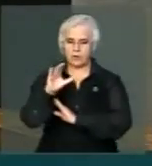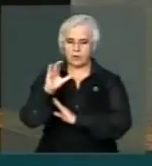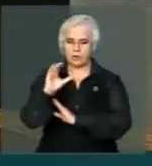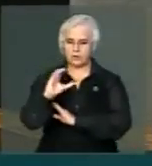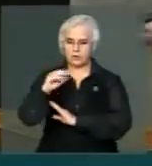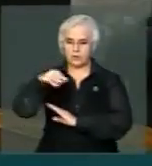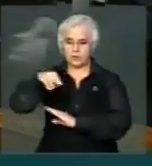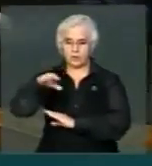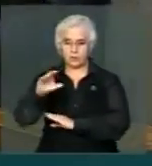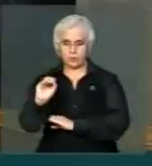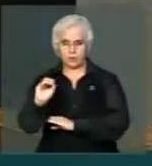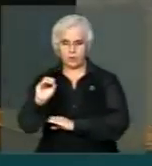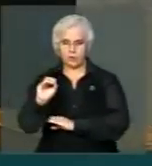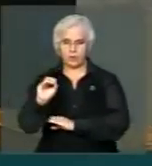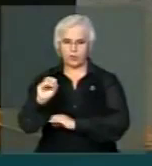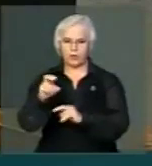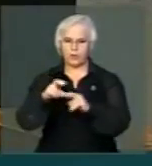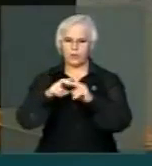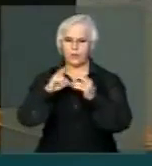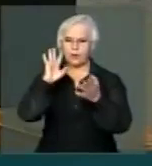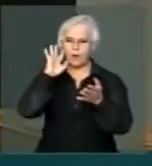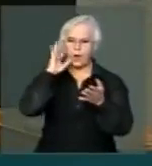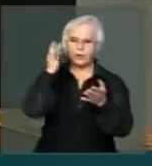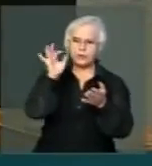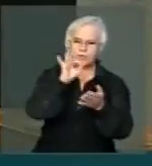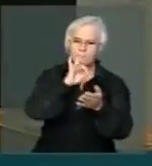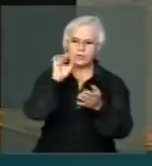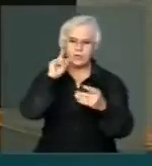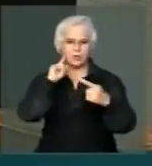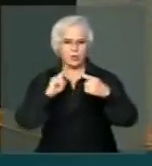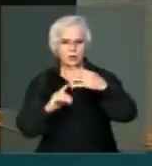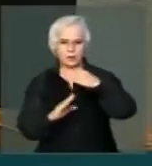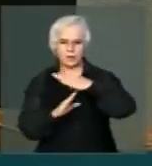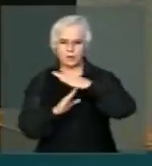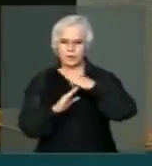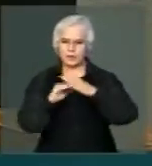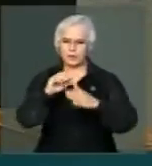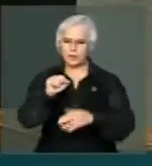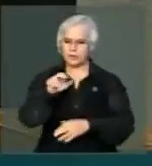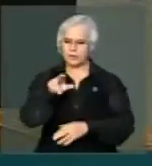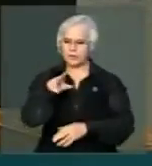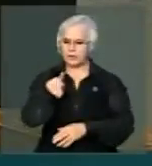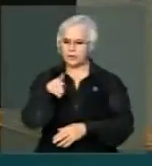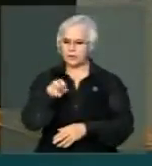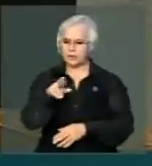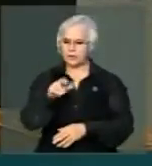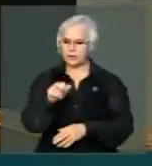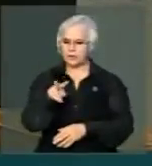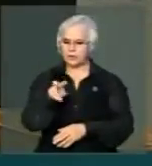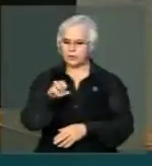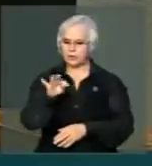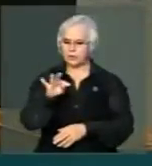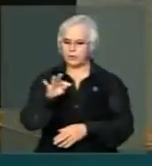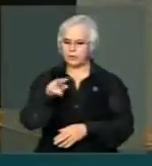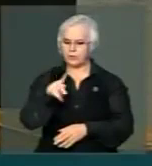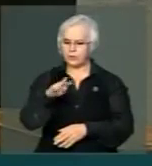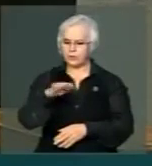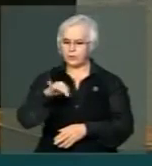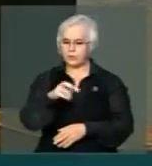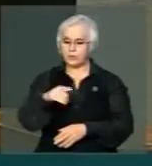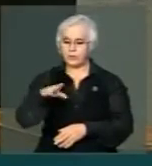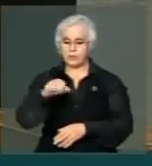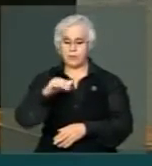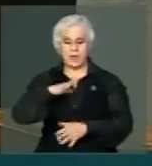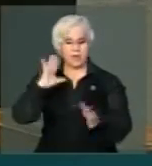relação a não estabelecer uma meta de superávit primário, causou o maior